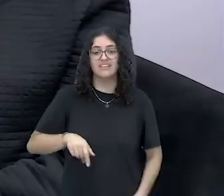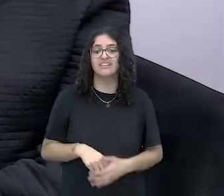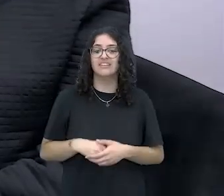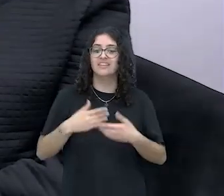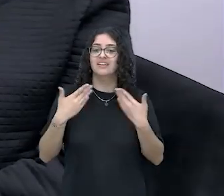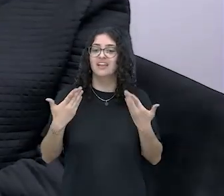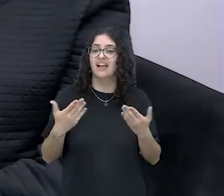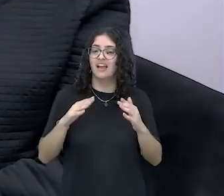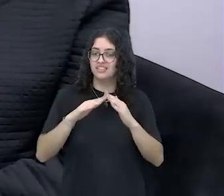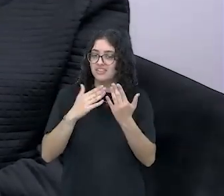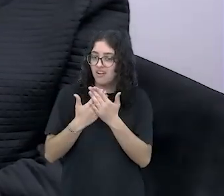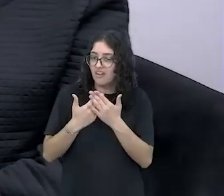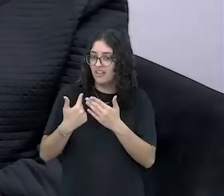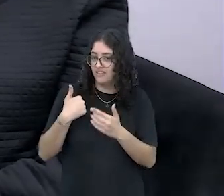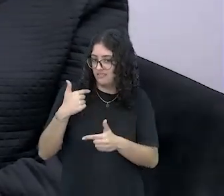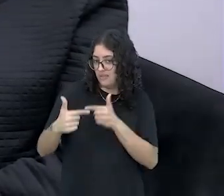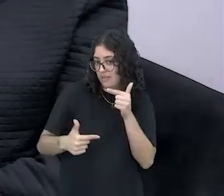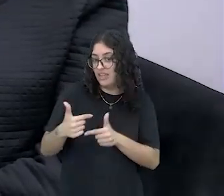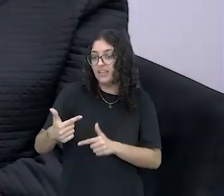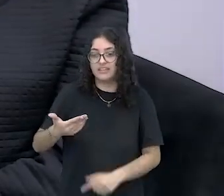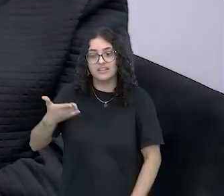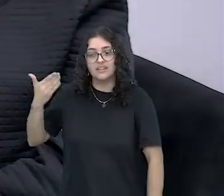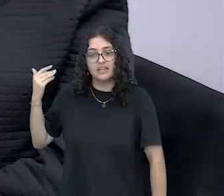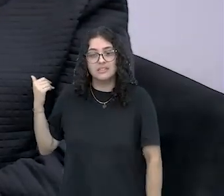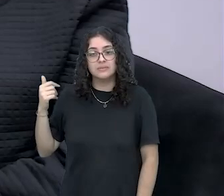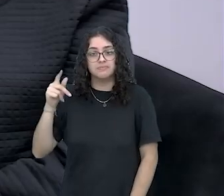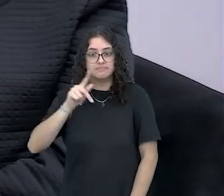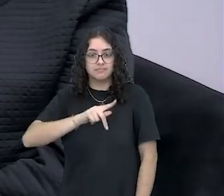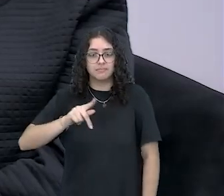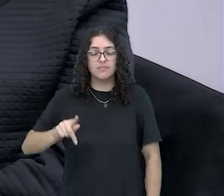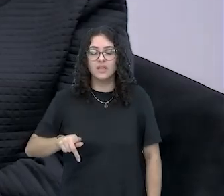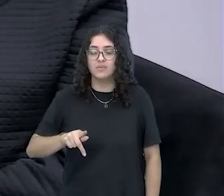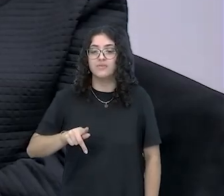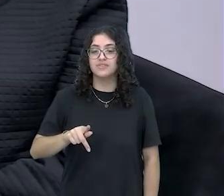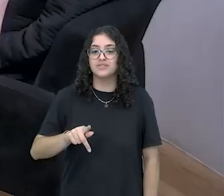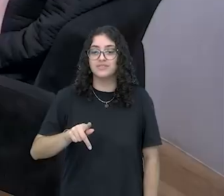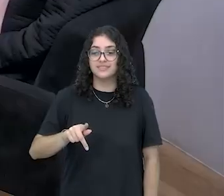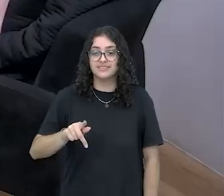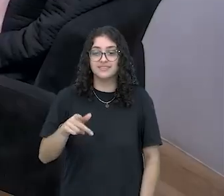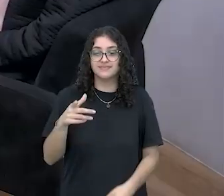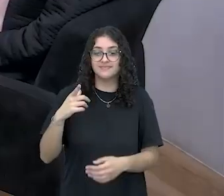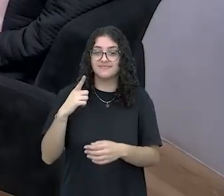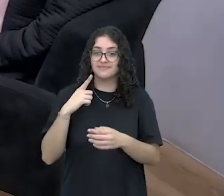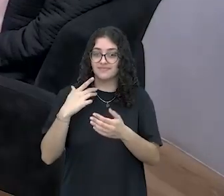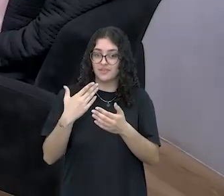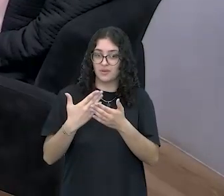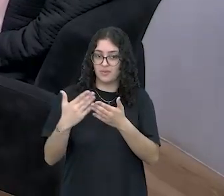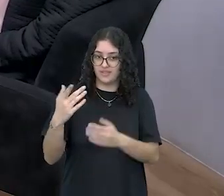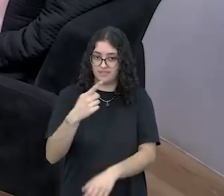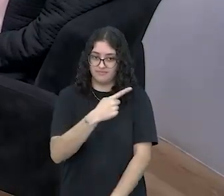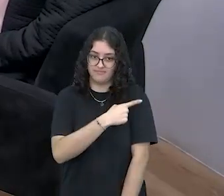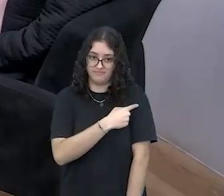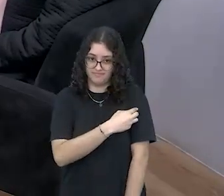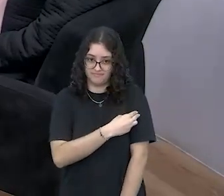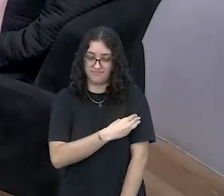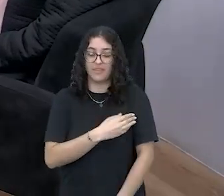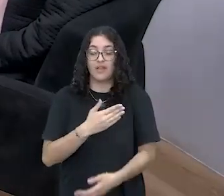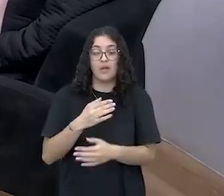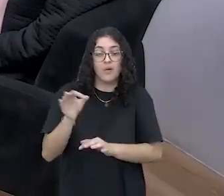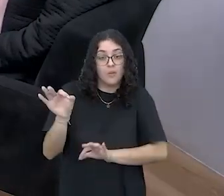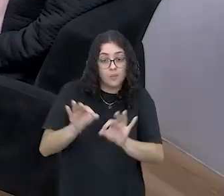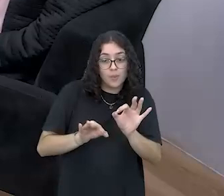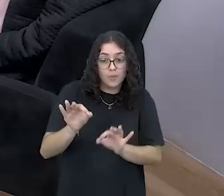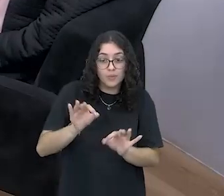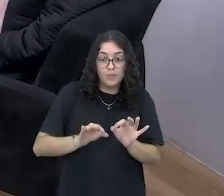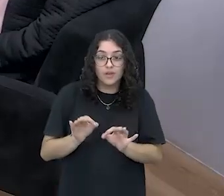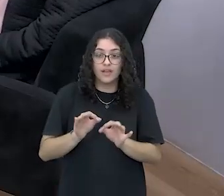escola que eu trabalhei, a professora dos anos iniciais, ela montou na sala